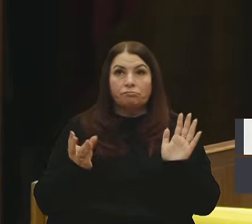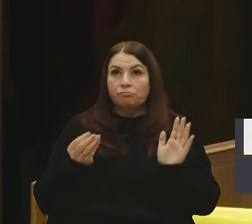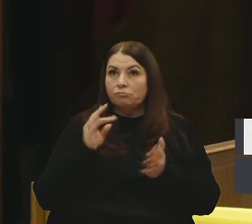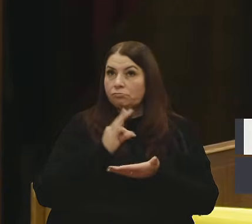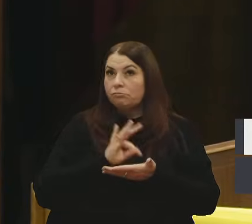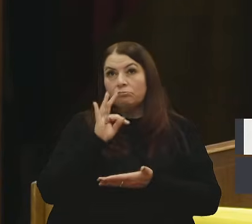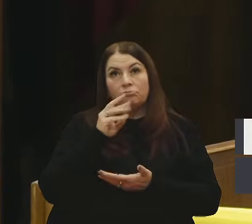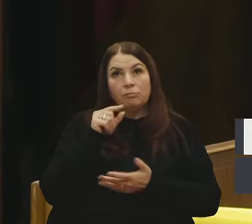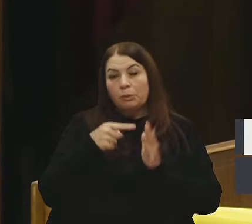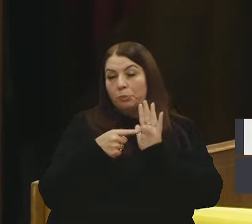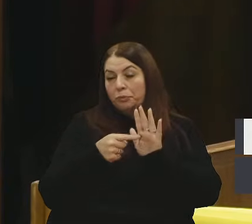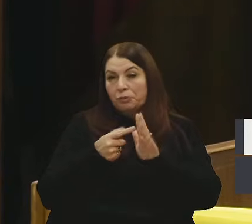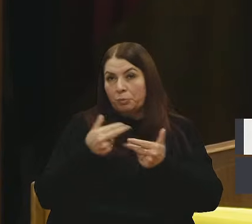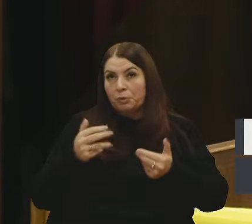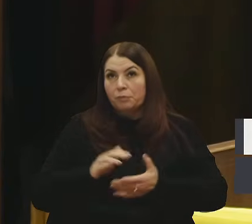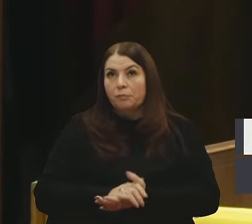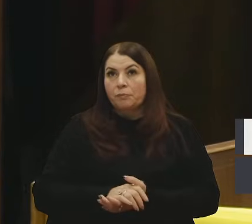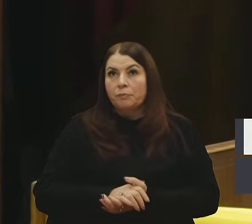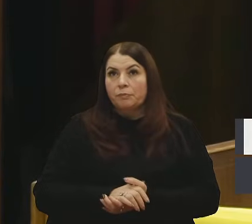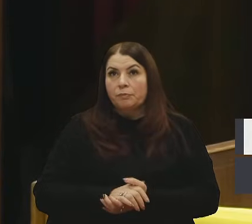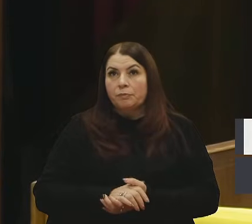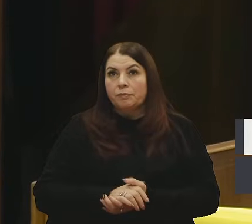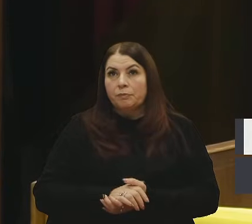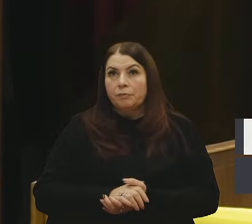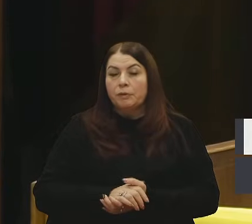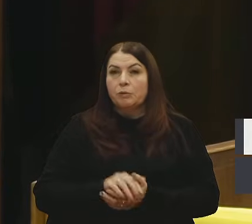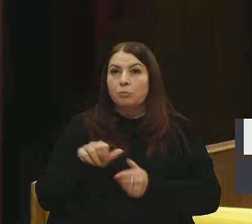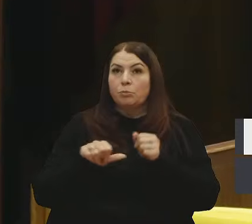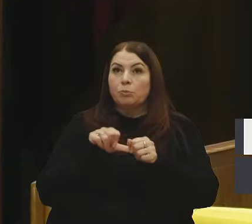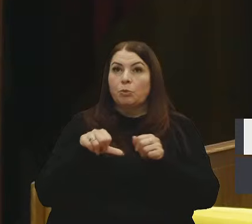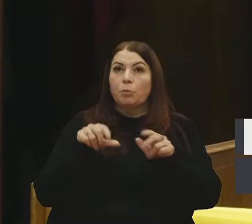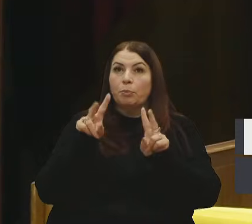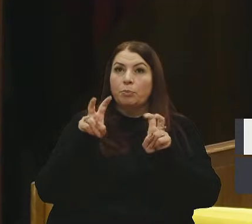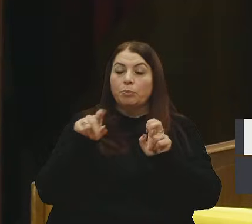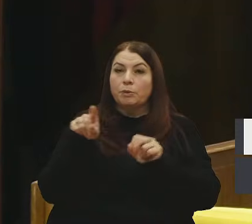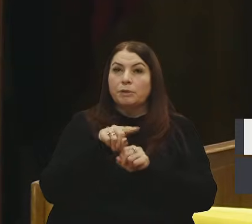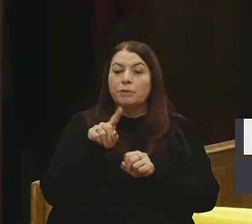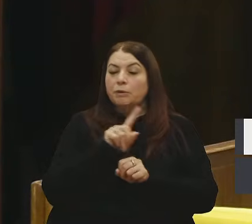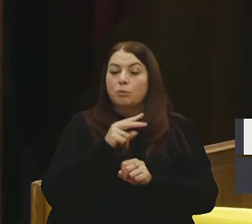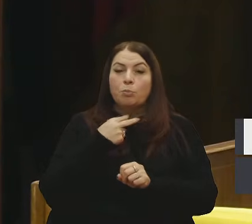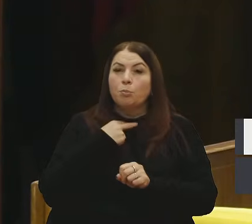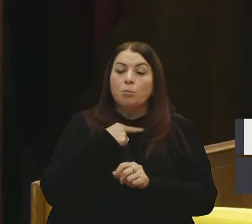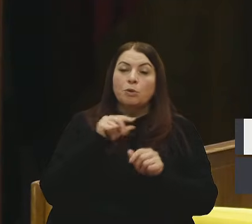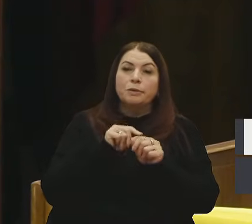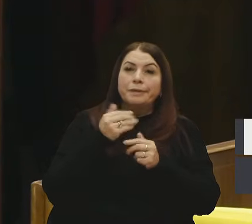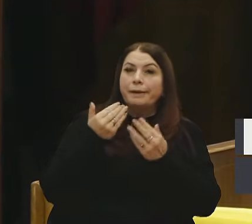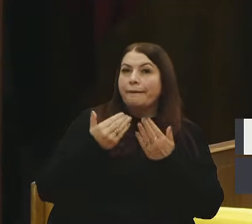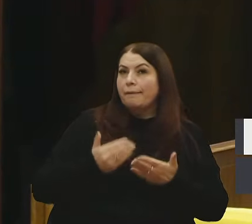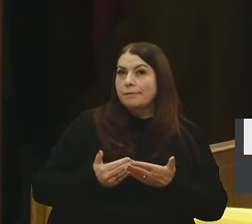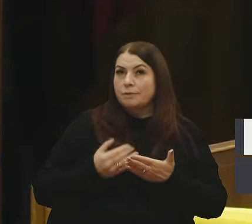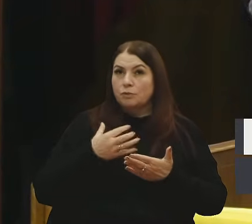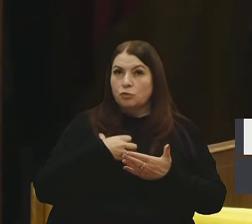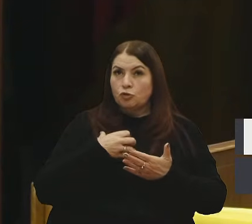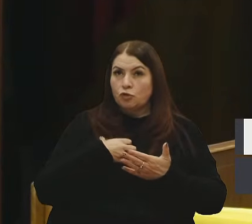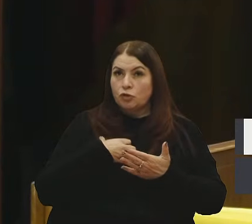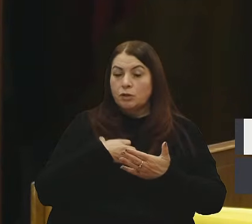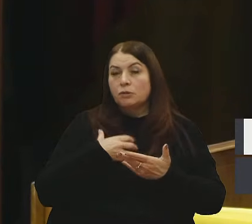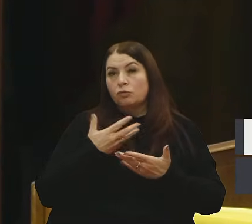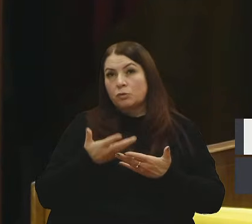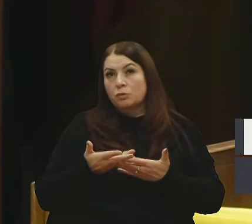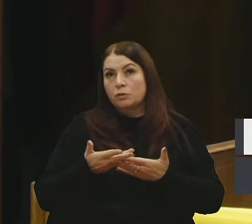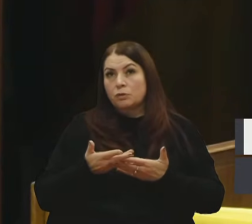teoricamente, eles têm que demonstrar alguma. Agora eles estão vindo com uma tese alternativa, que isso não deve ser analisado de forma